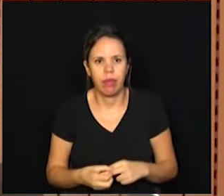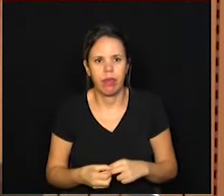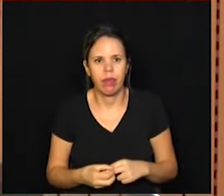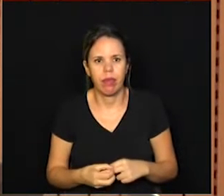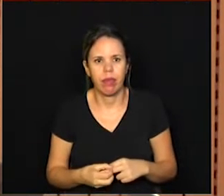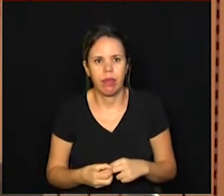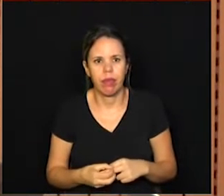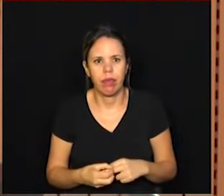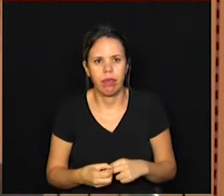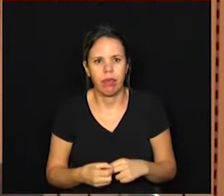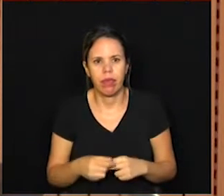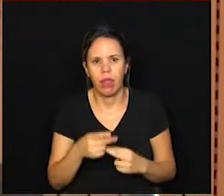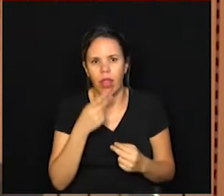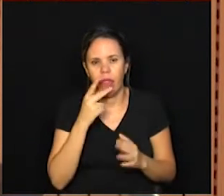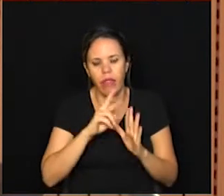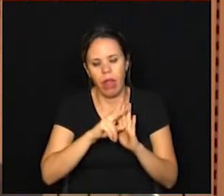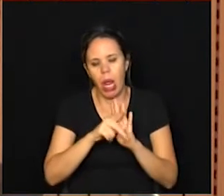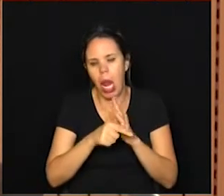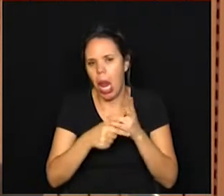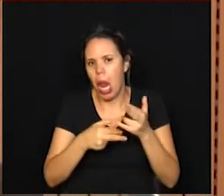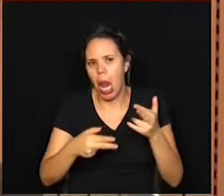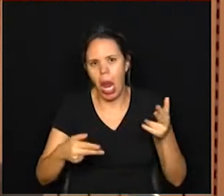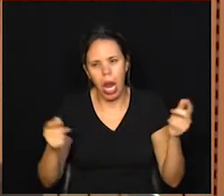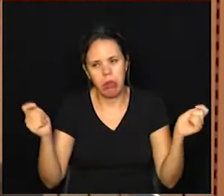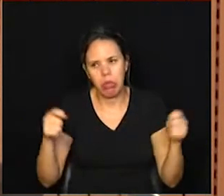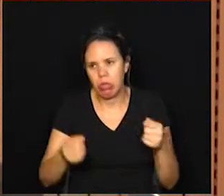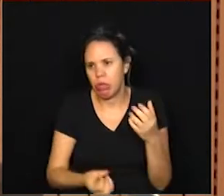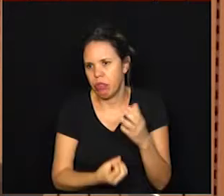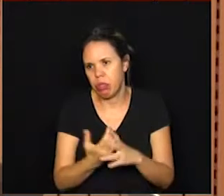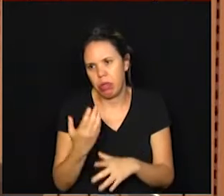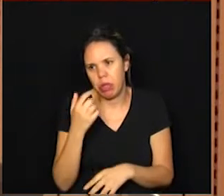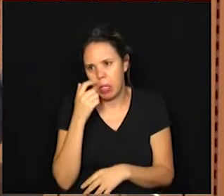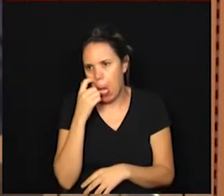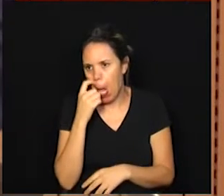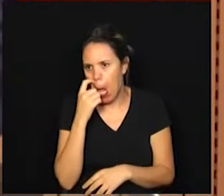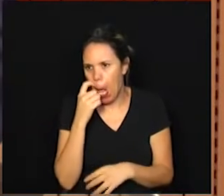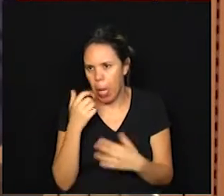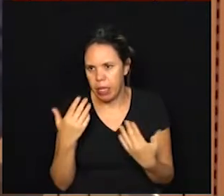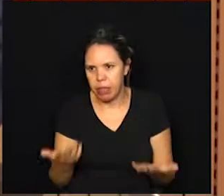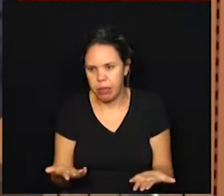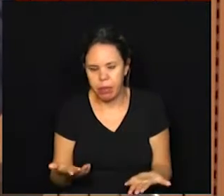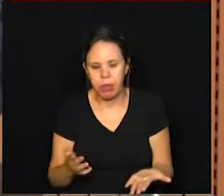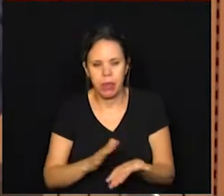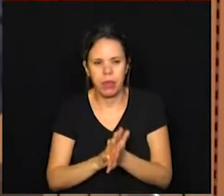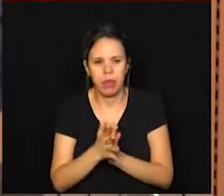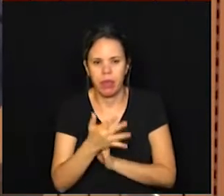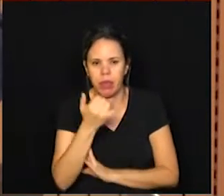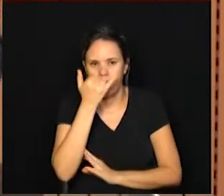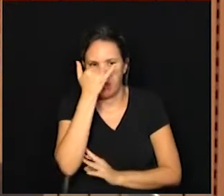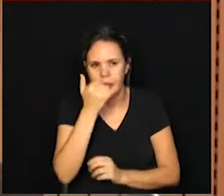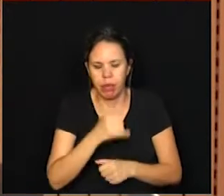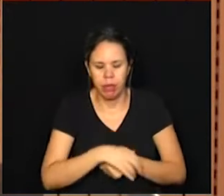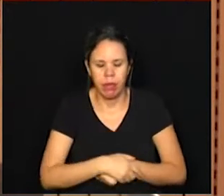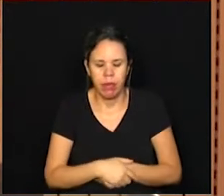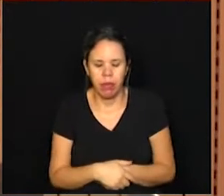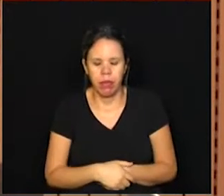dão versões as mais diferentes possíveis para essa barbaridade.